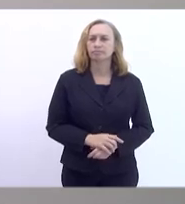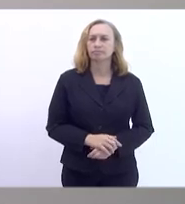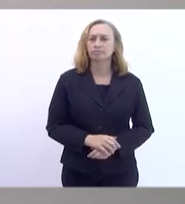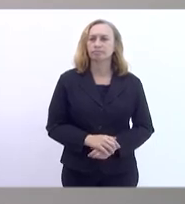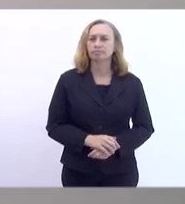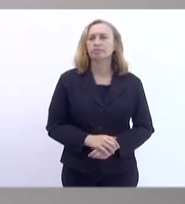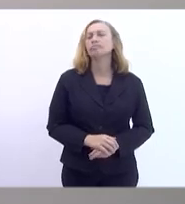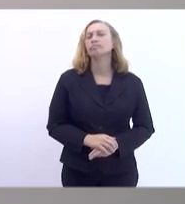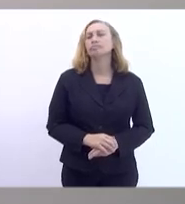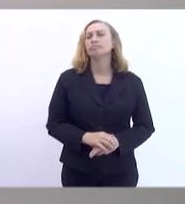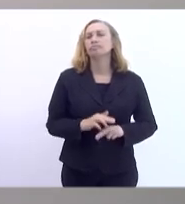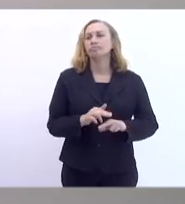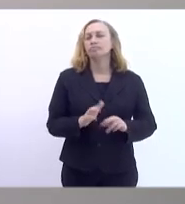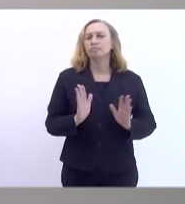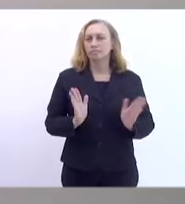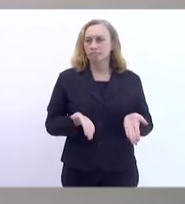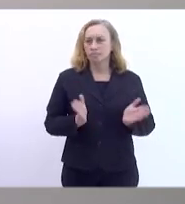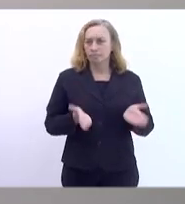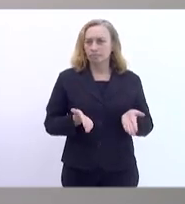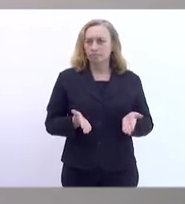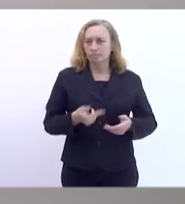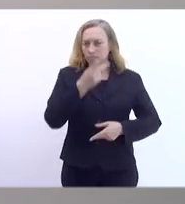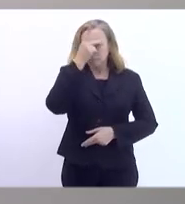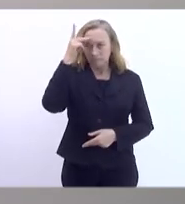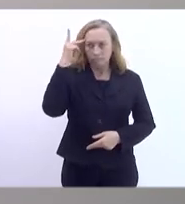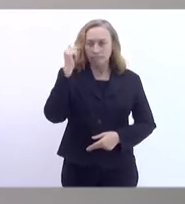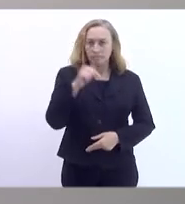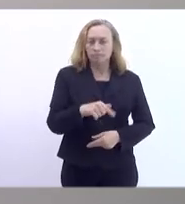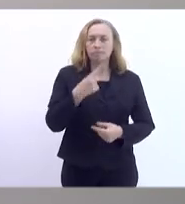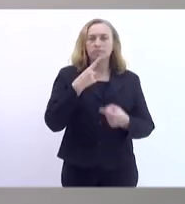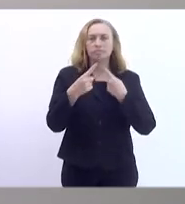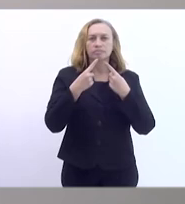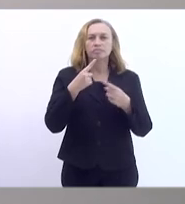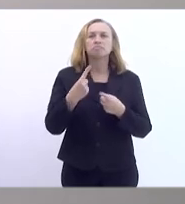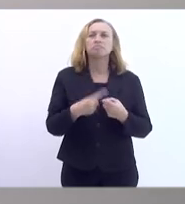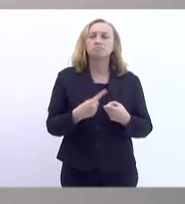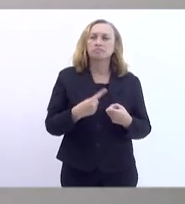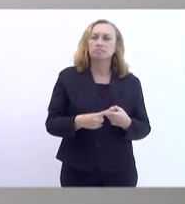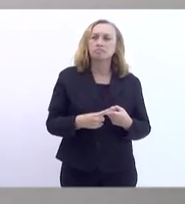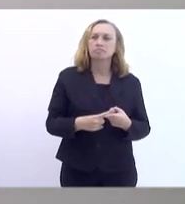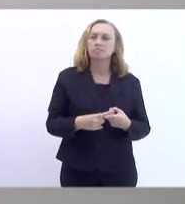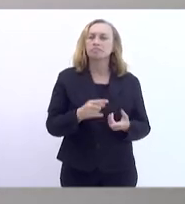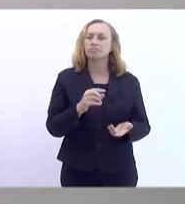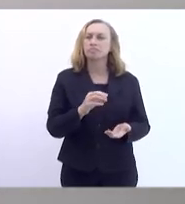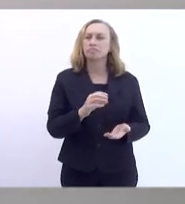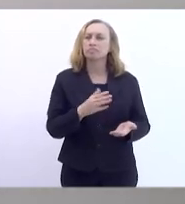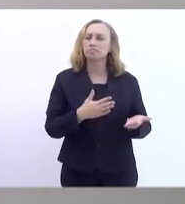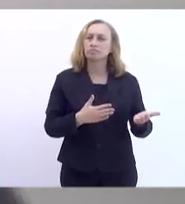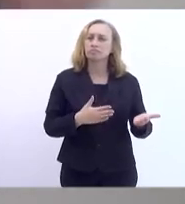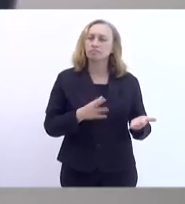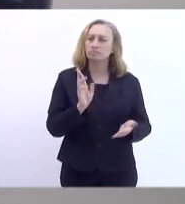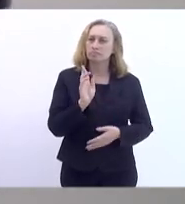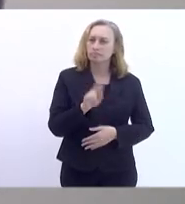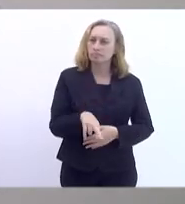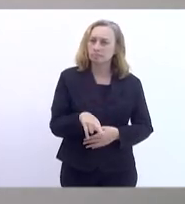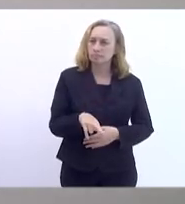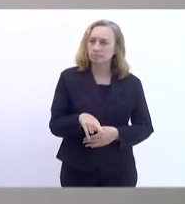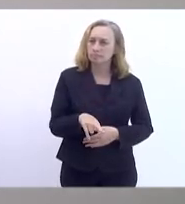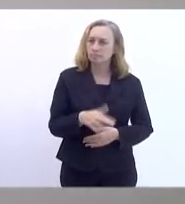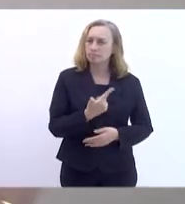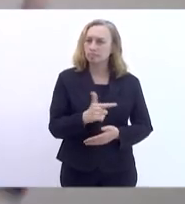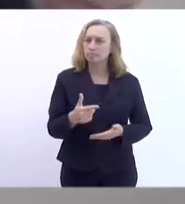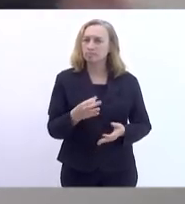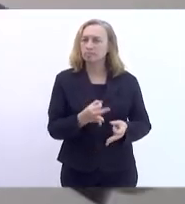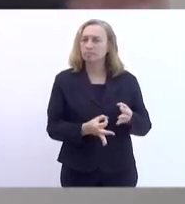daquela situação é hoje as pessoas estão aqui discutindo por que foram injustamente aprovadas lá se